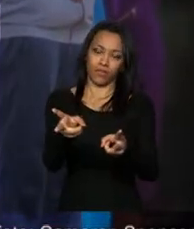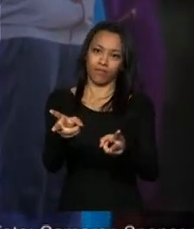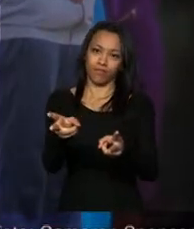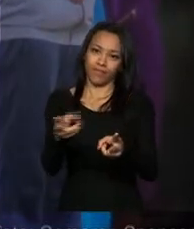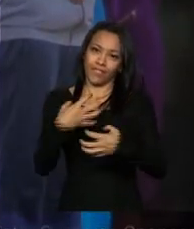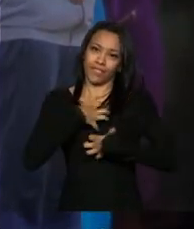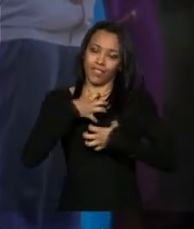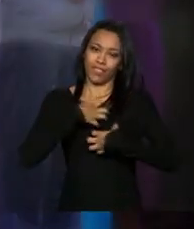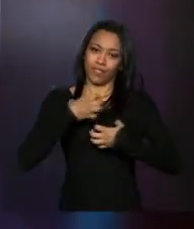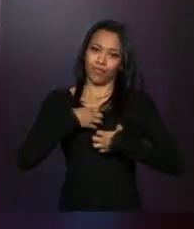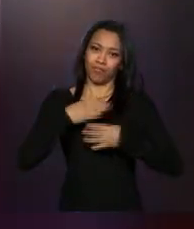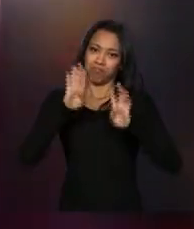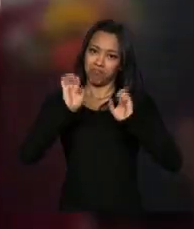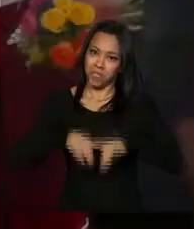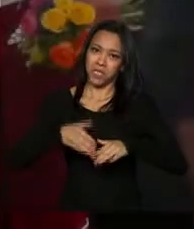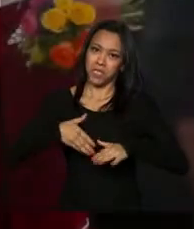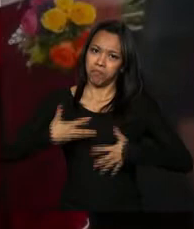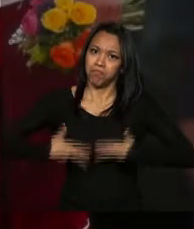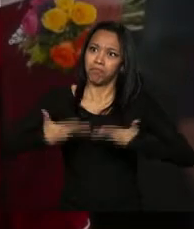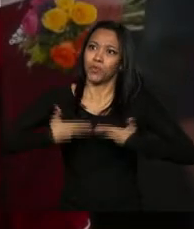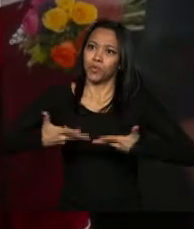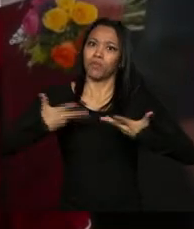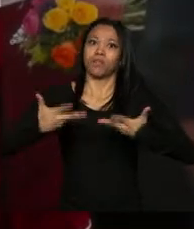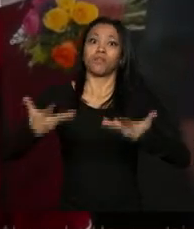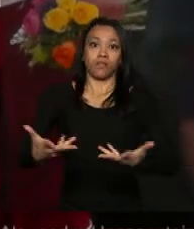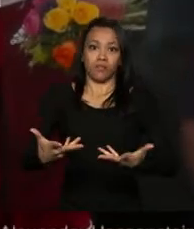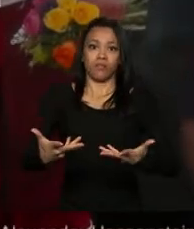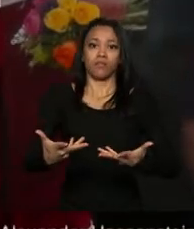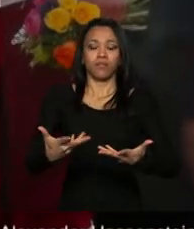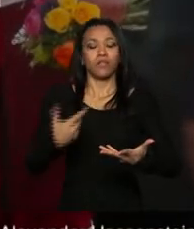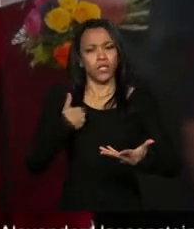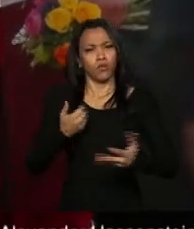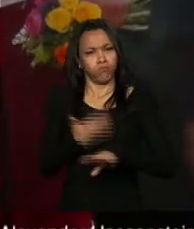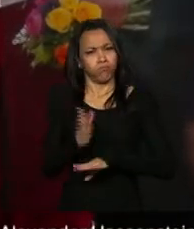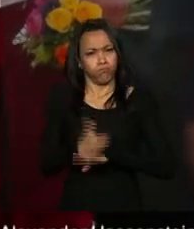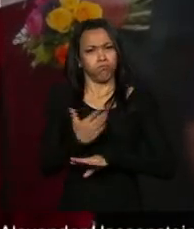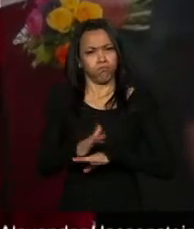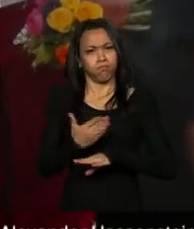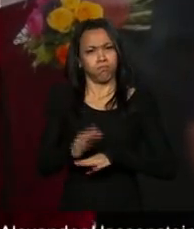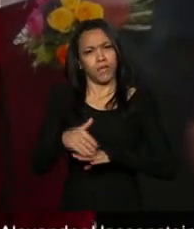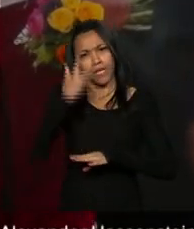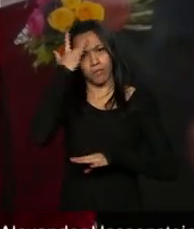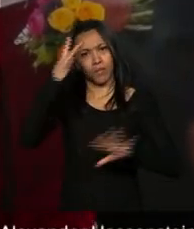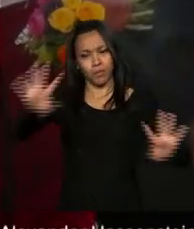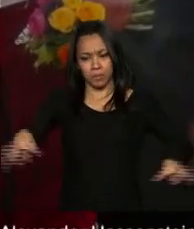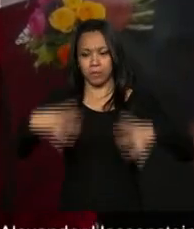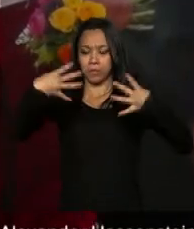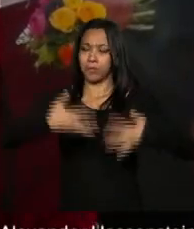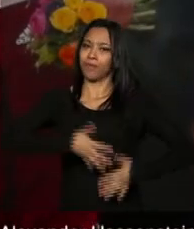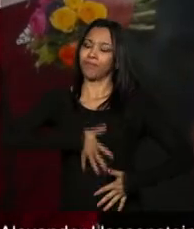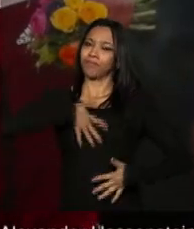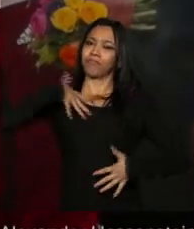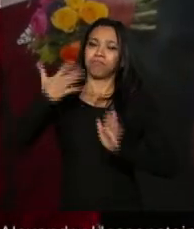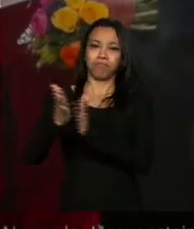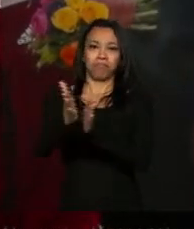essa motivação e a dedicação que eu tive. O reconhecimento foi brilhante,